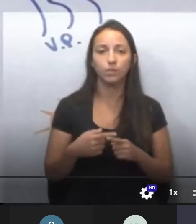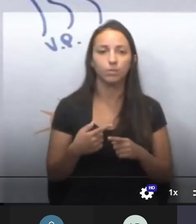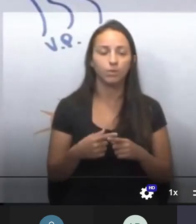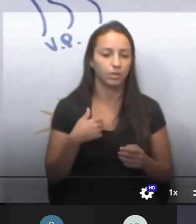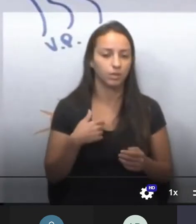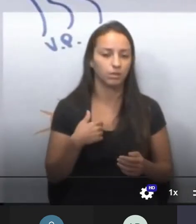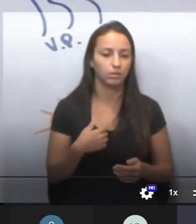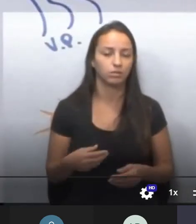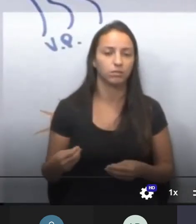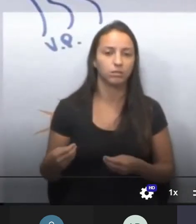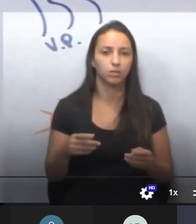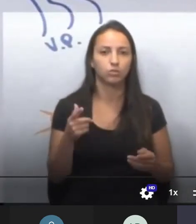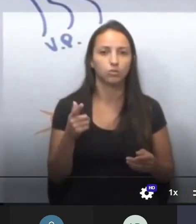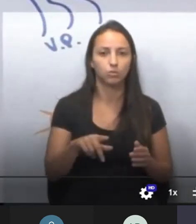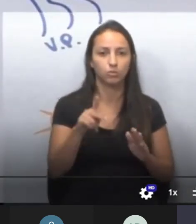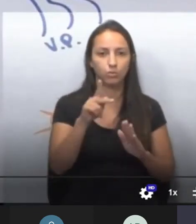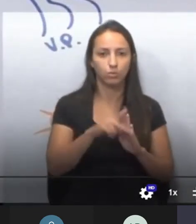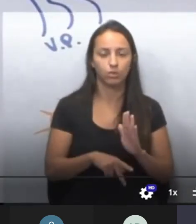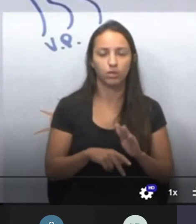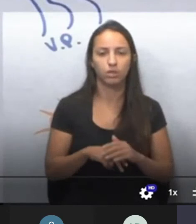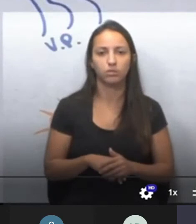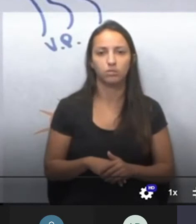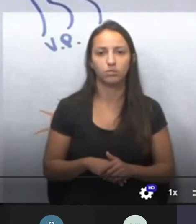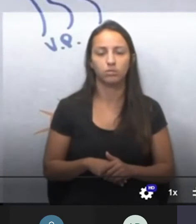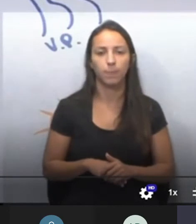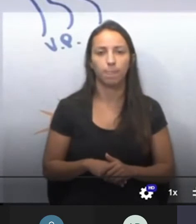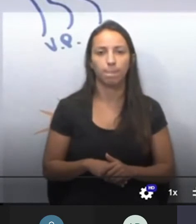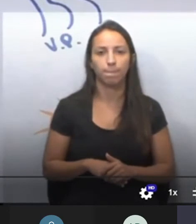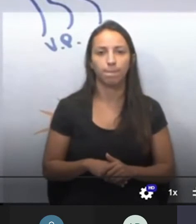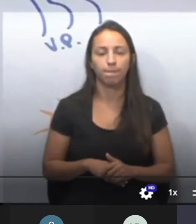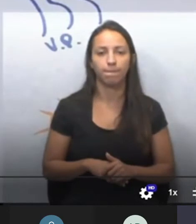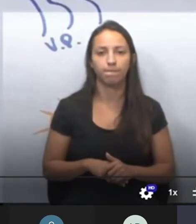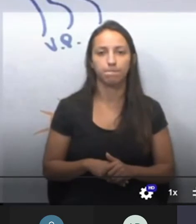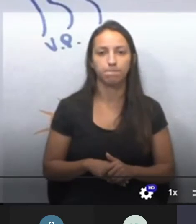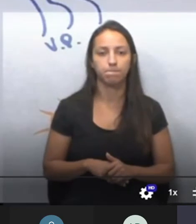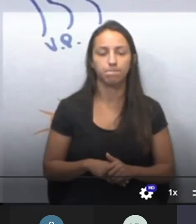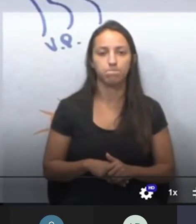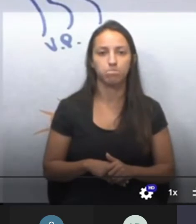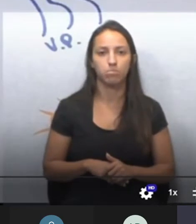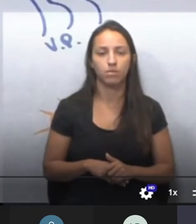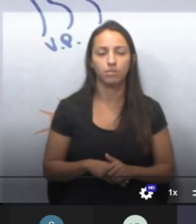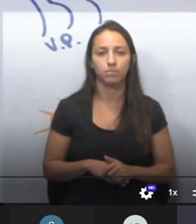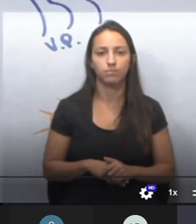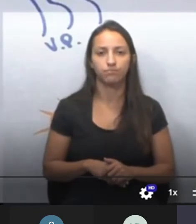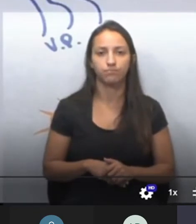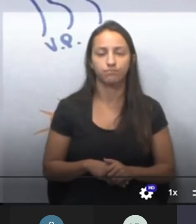trouxe novamente aquele projeto e ele